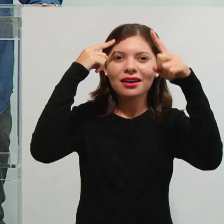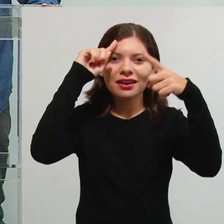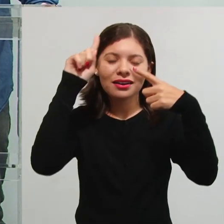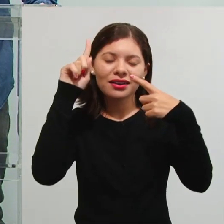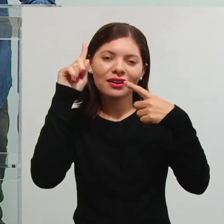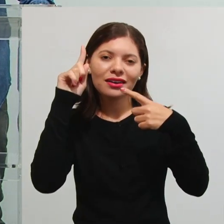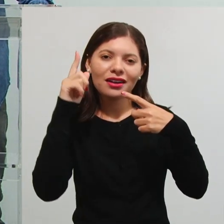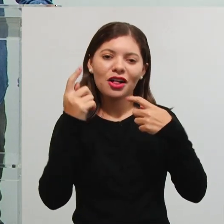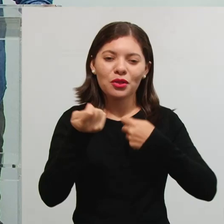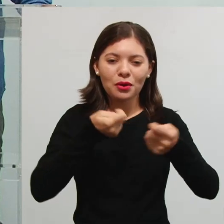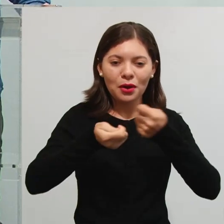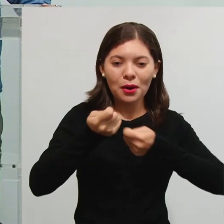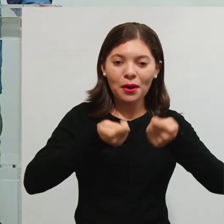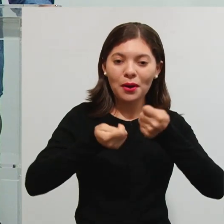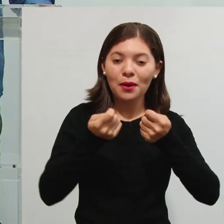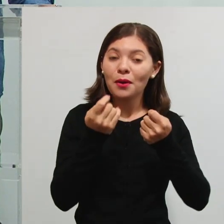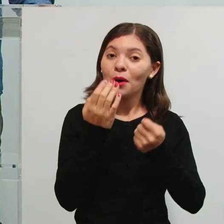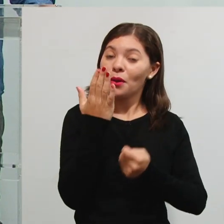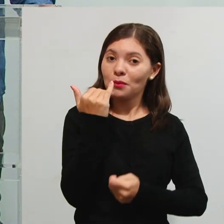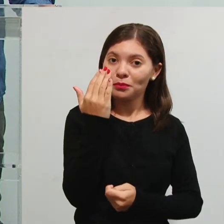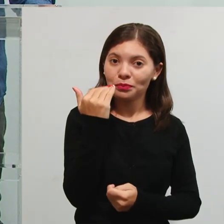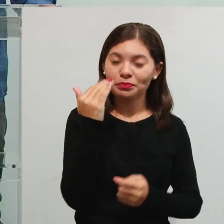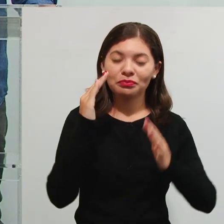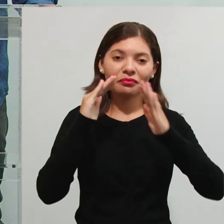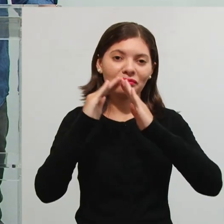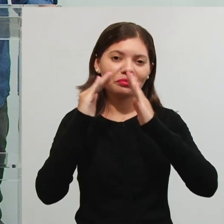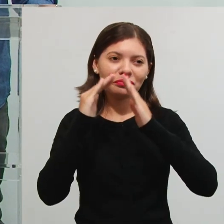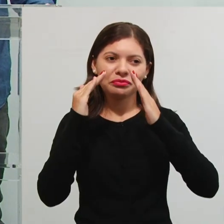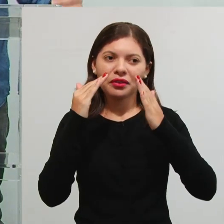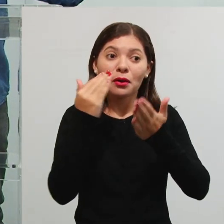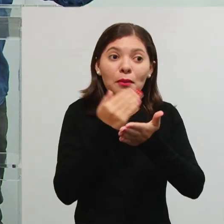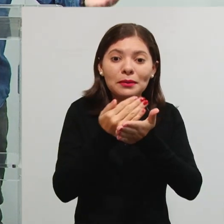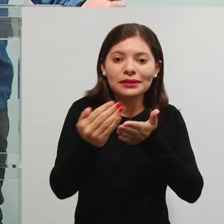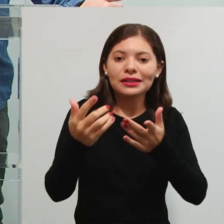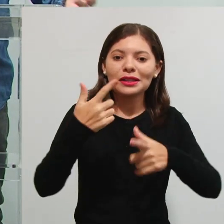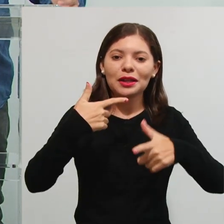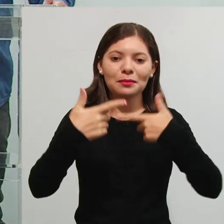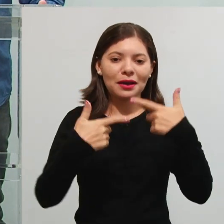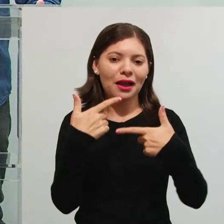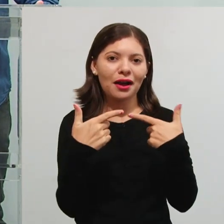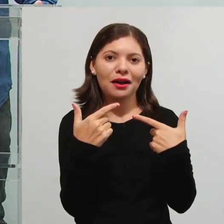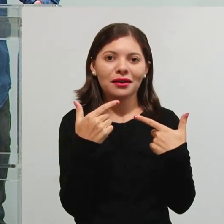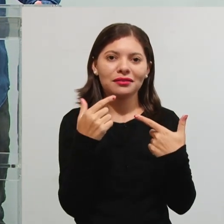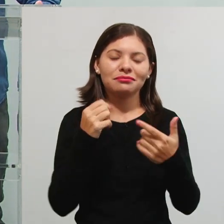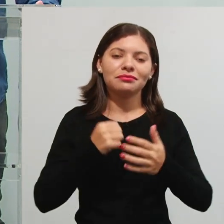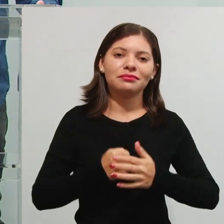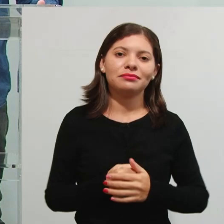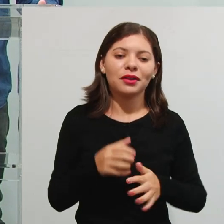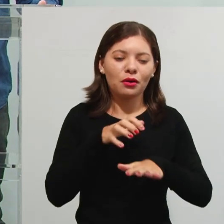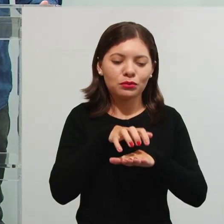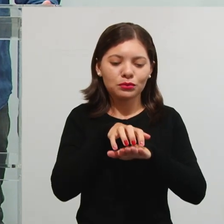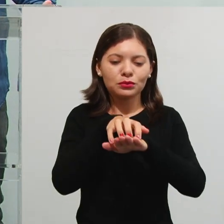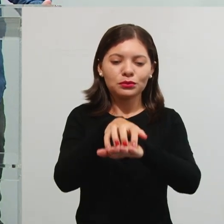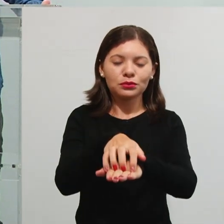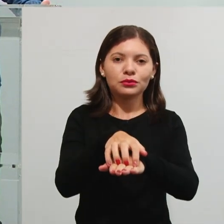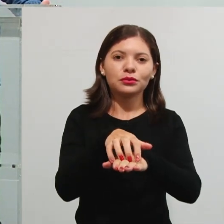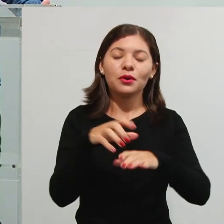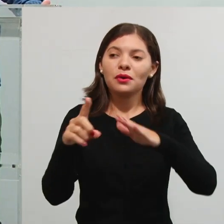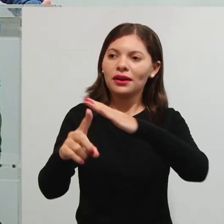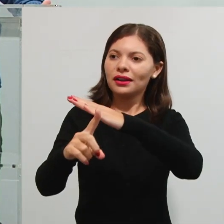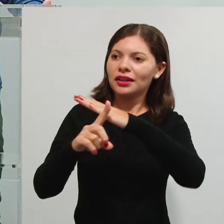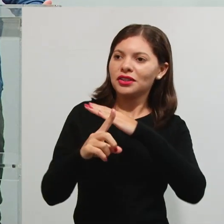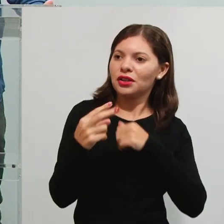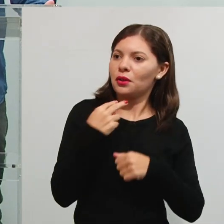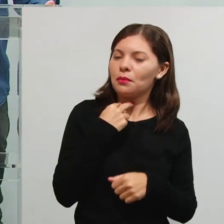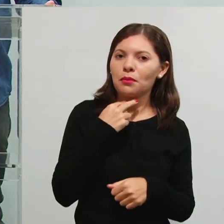principalmente no ramo alimentício, de suas casas, e começaram a trabalhar com o quê? Com delivery. Se o consumidor, se o cliente não pode sair